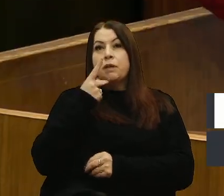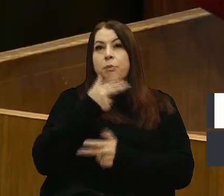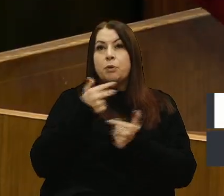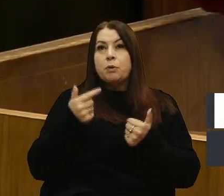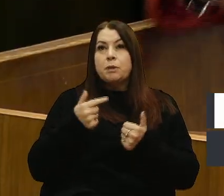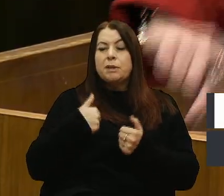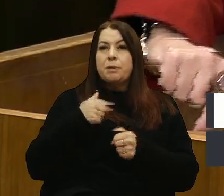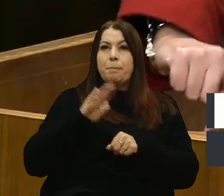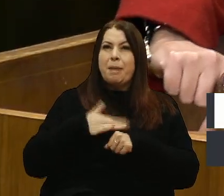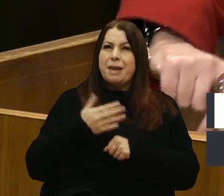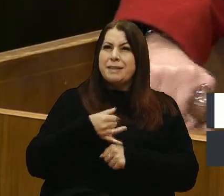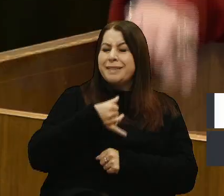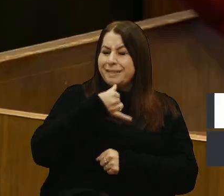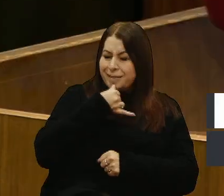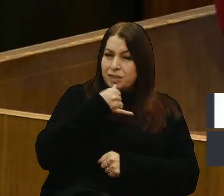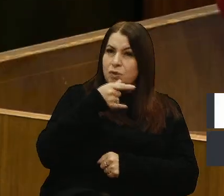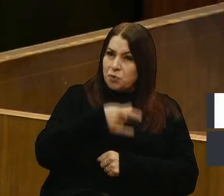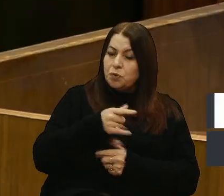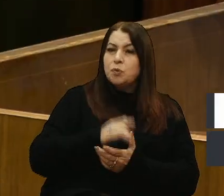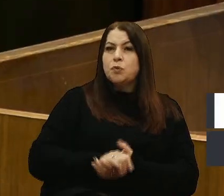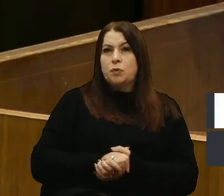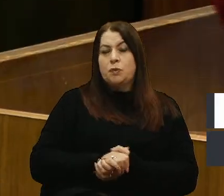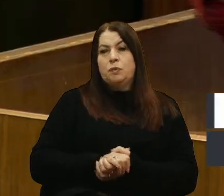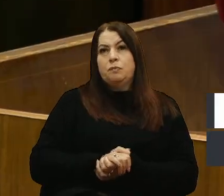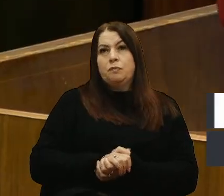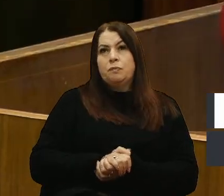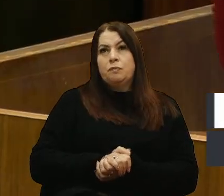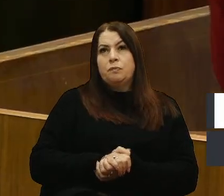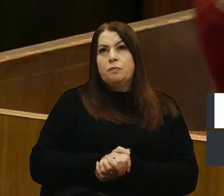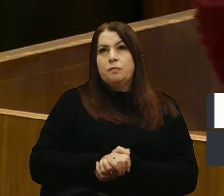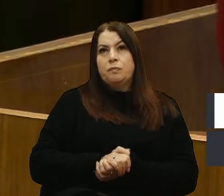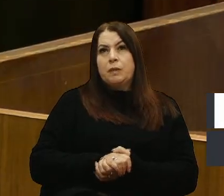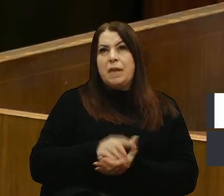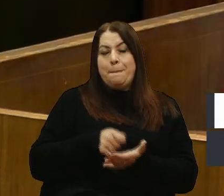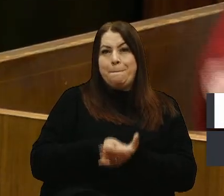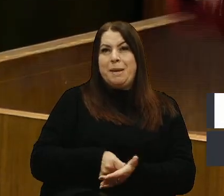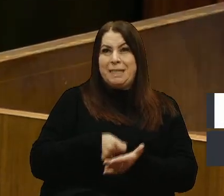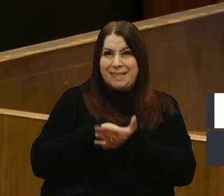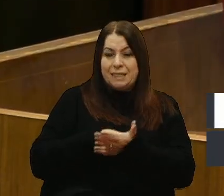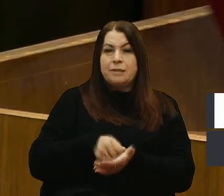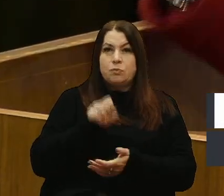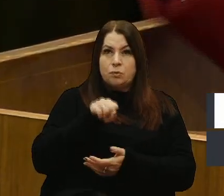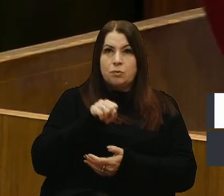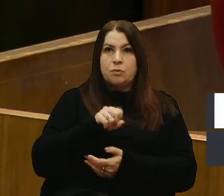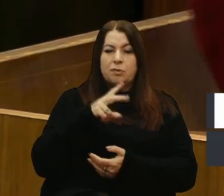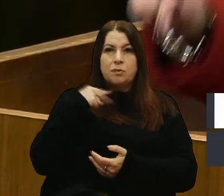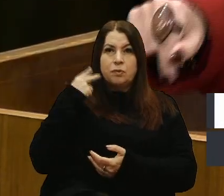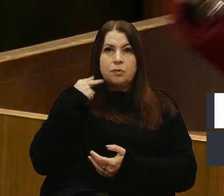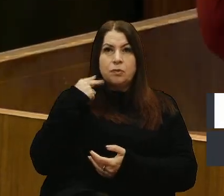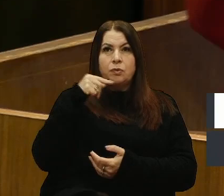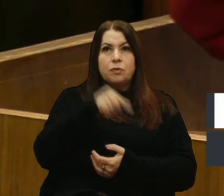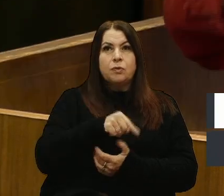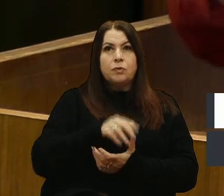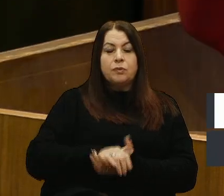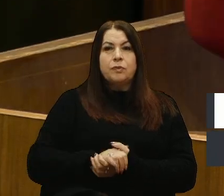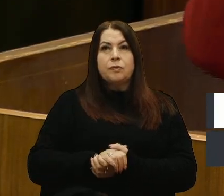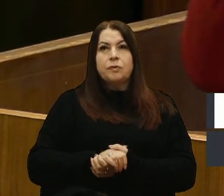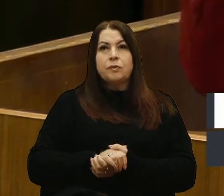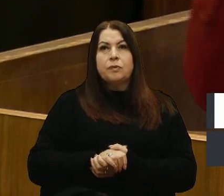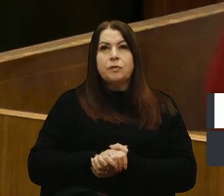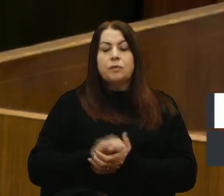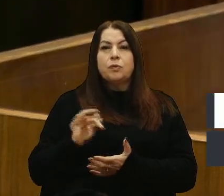para mim o mais lamentável é esta pressão que sim, vereadores aqui